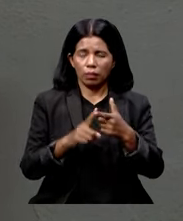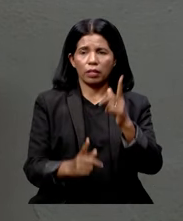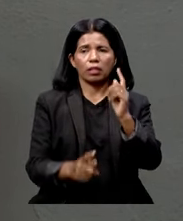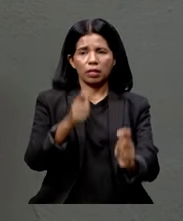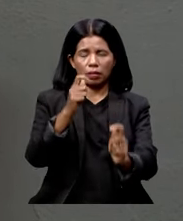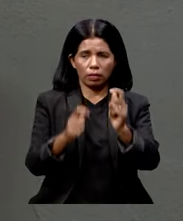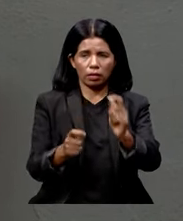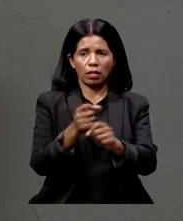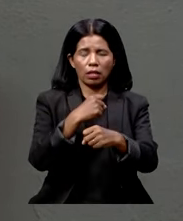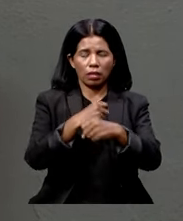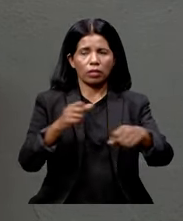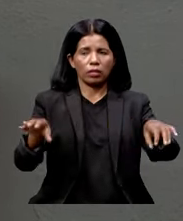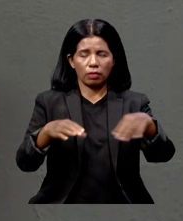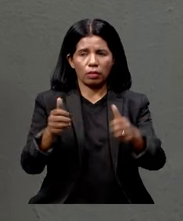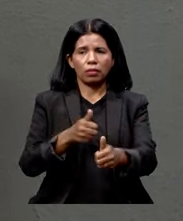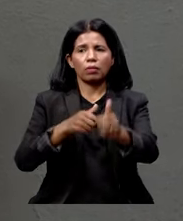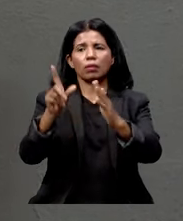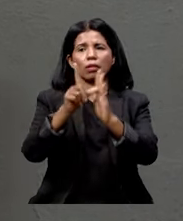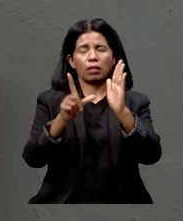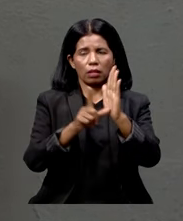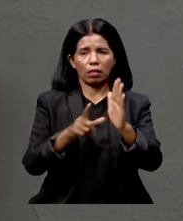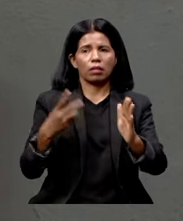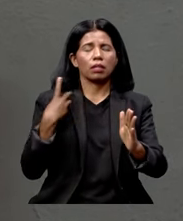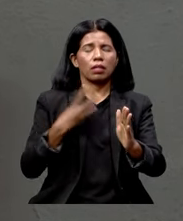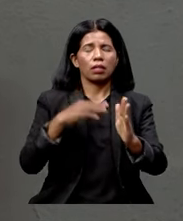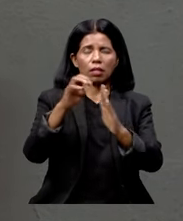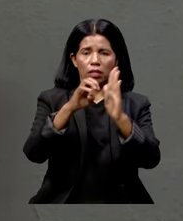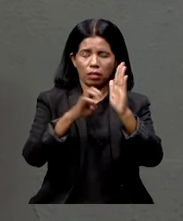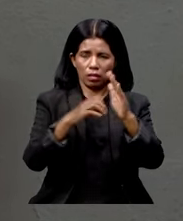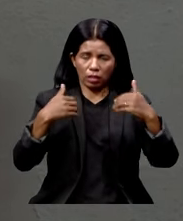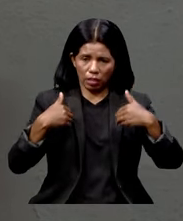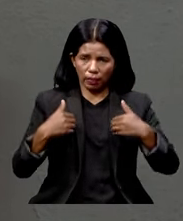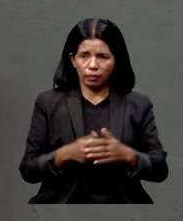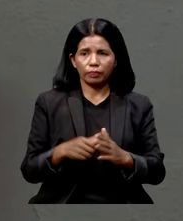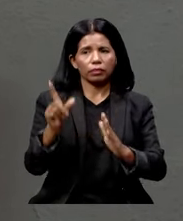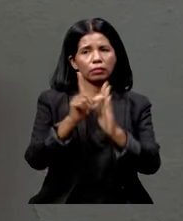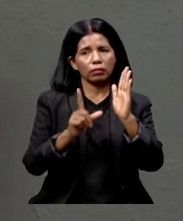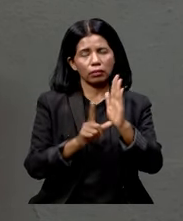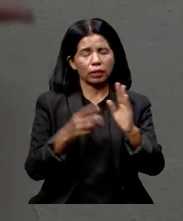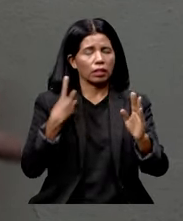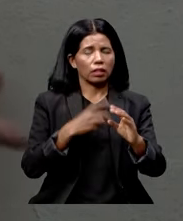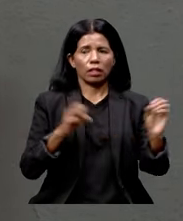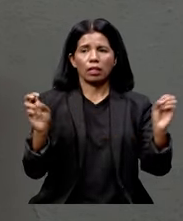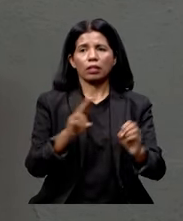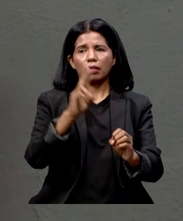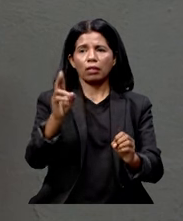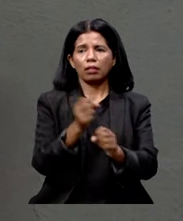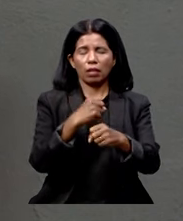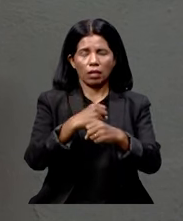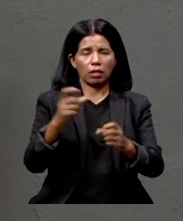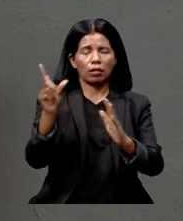vele, falau ni canar, tuir lei, ne mesmo que tenia estado ia. Se cari que tem lei, ne ulgui tal coi, tem revoga, tem halu lei